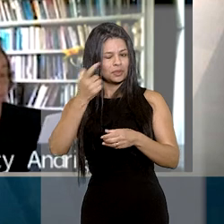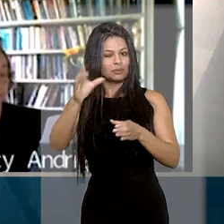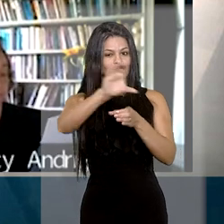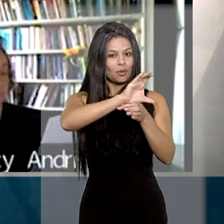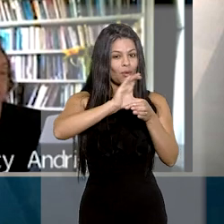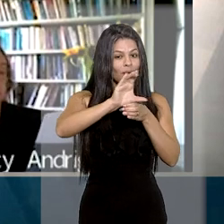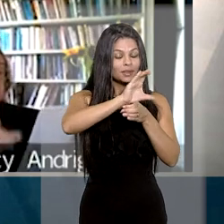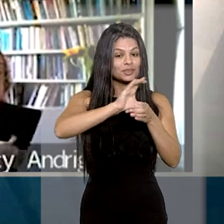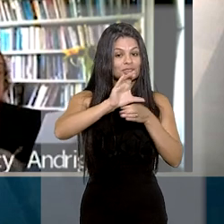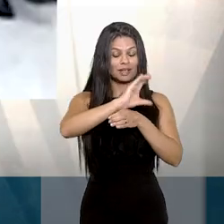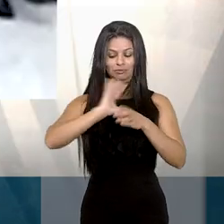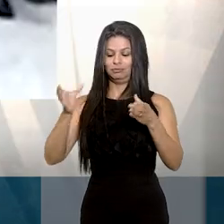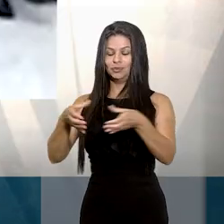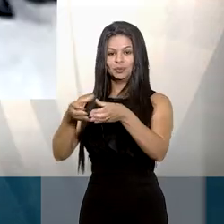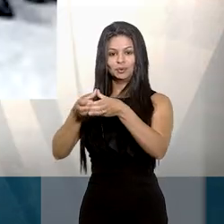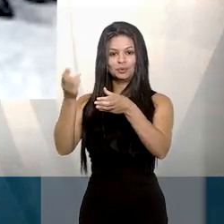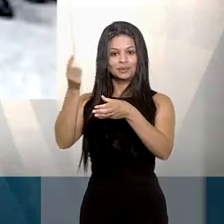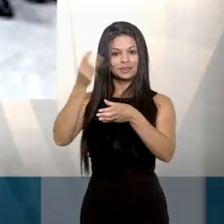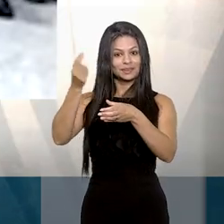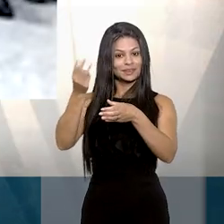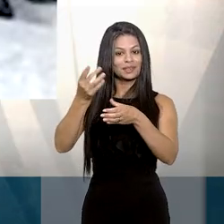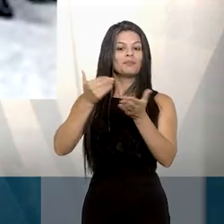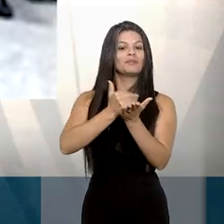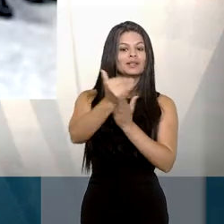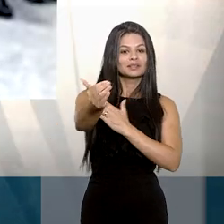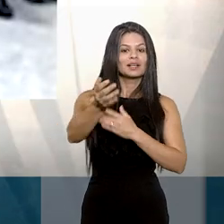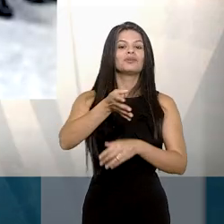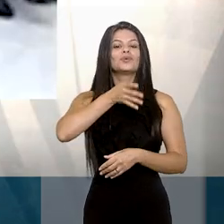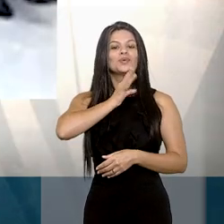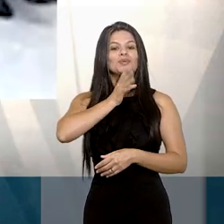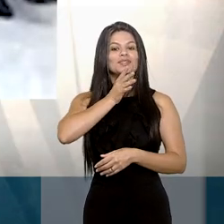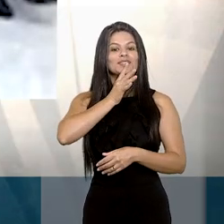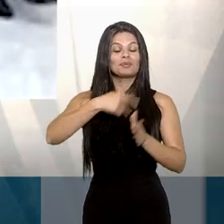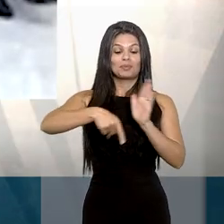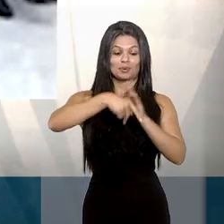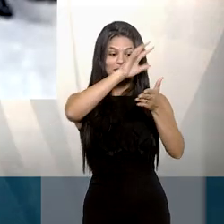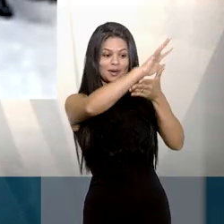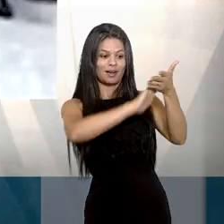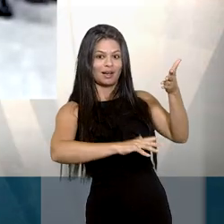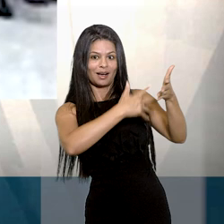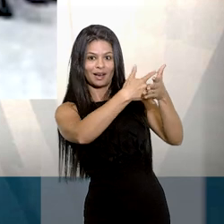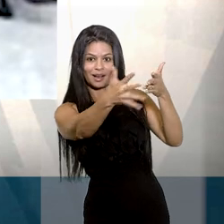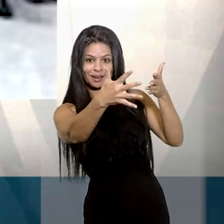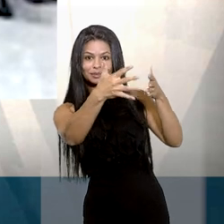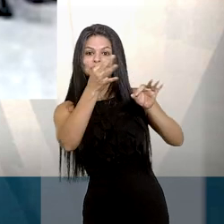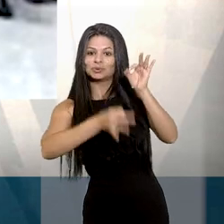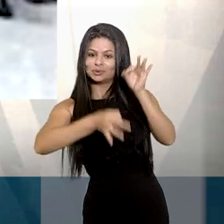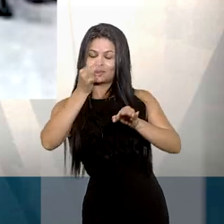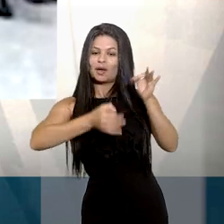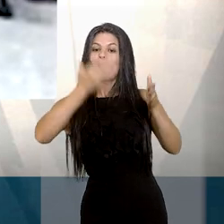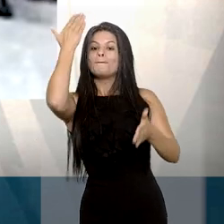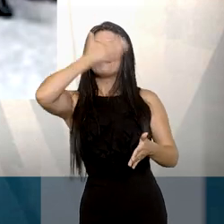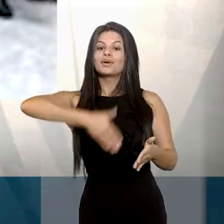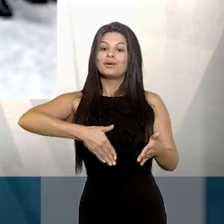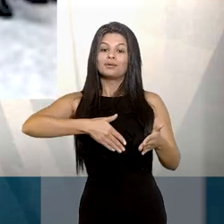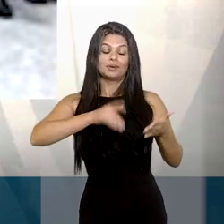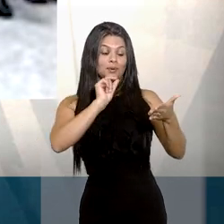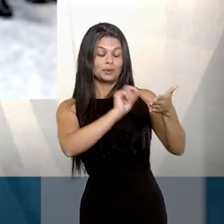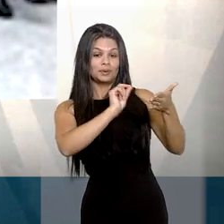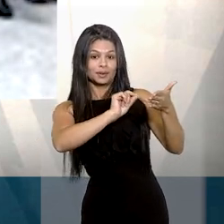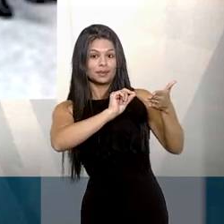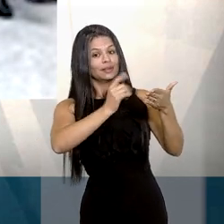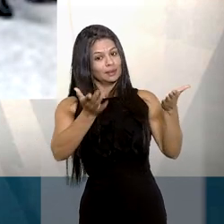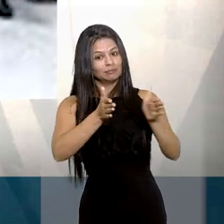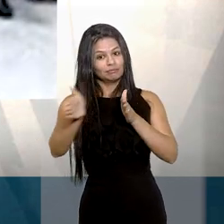STJ como a terceira turma passaram a reconhecer a idoneidade do calendário judicial para a comprovação da